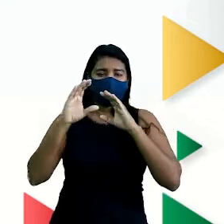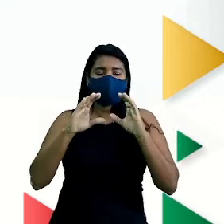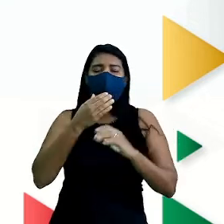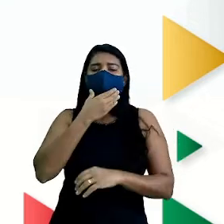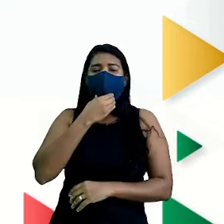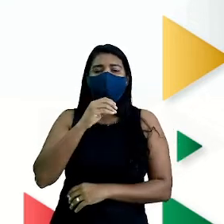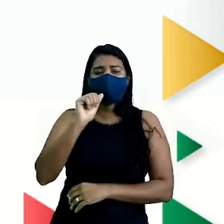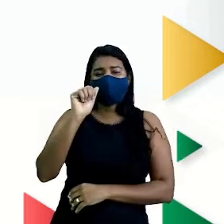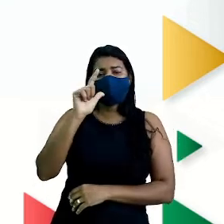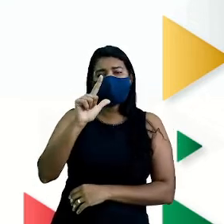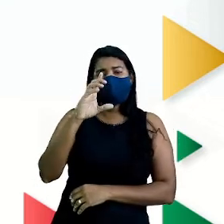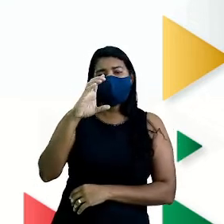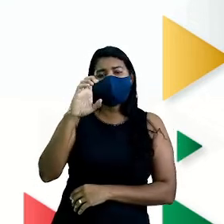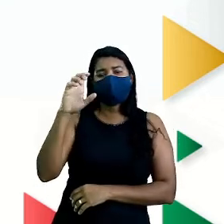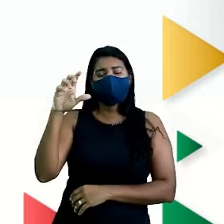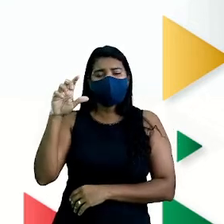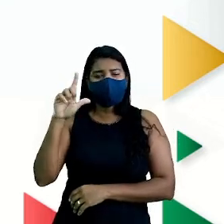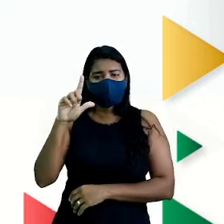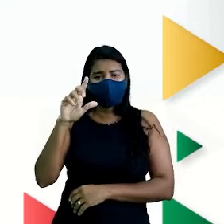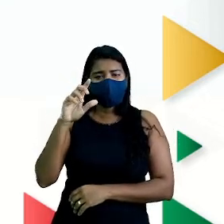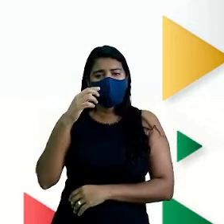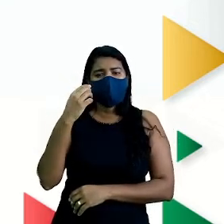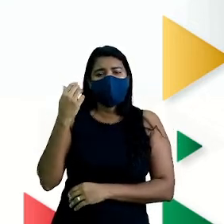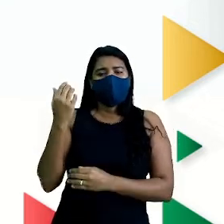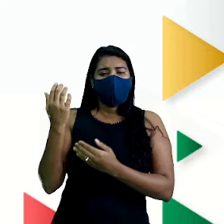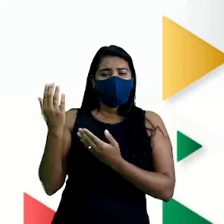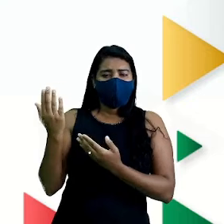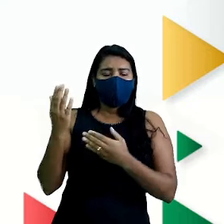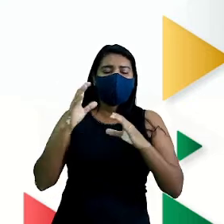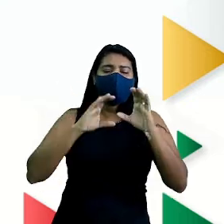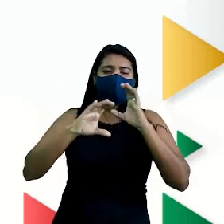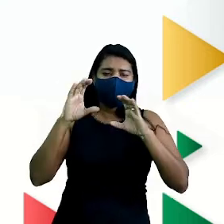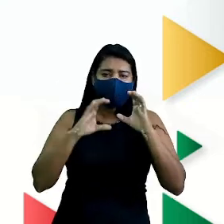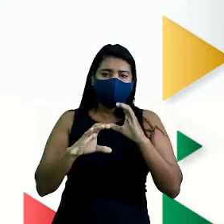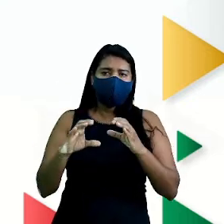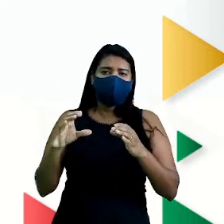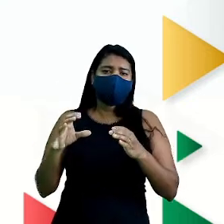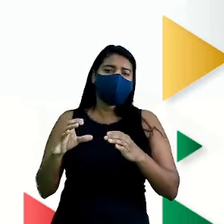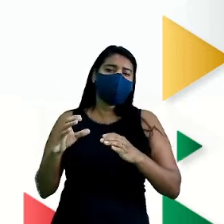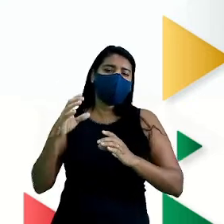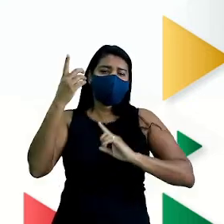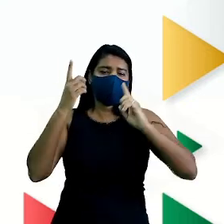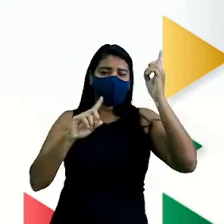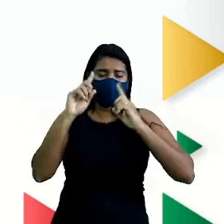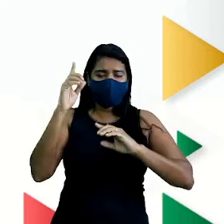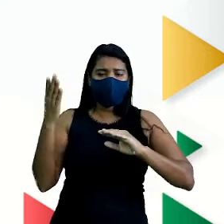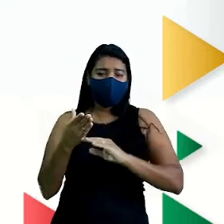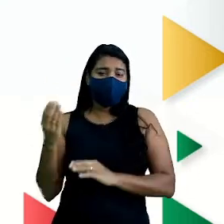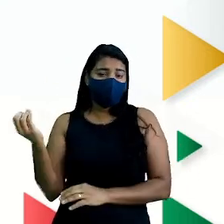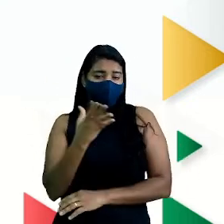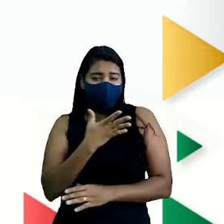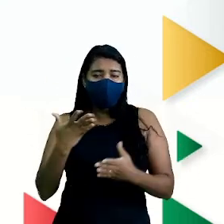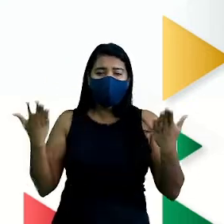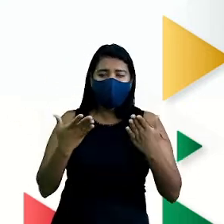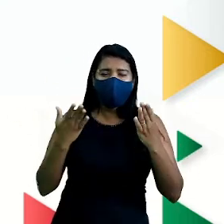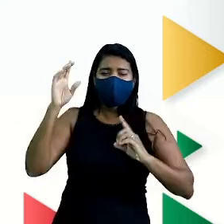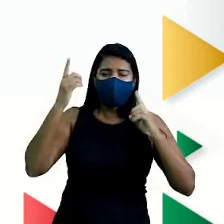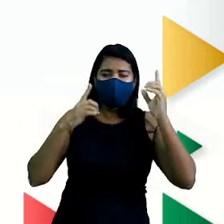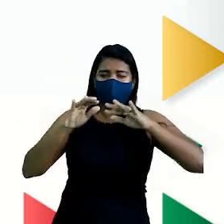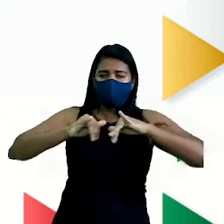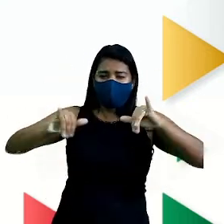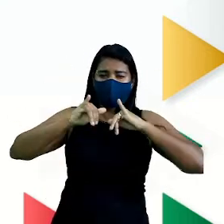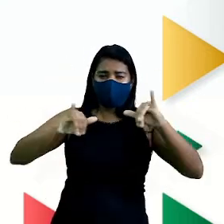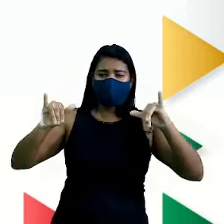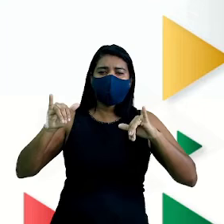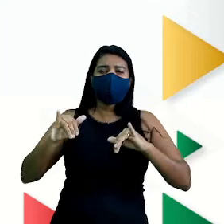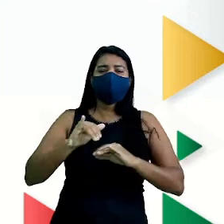é considerado um dos artistas mais representativos do frevo moderno, né? Então, assim, né, ele é um dos maiores divulgadores do